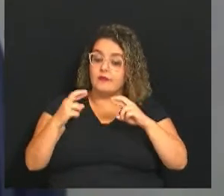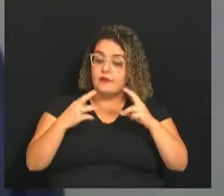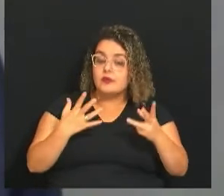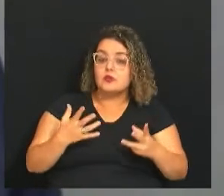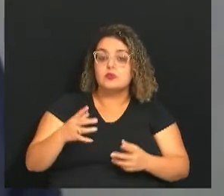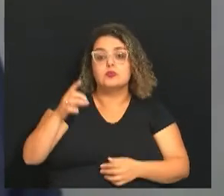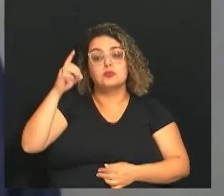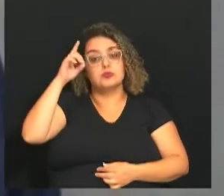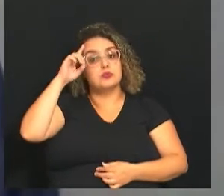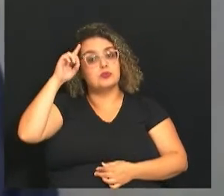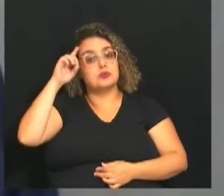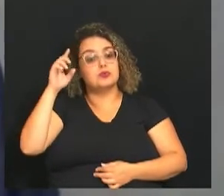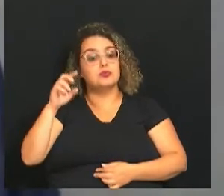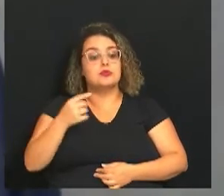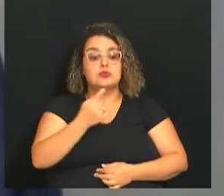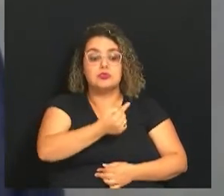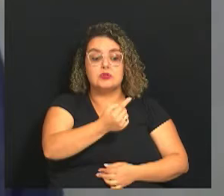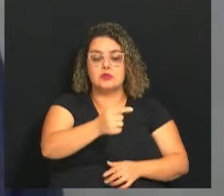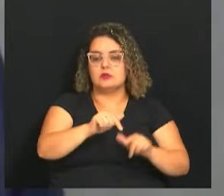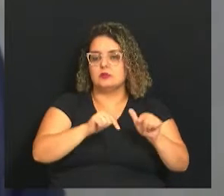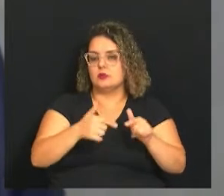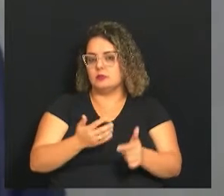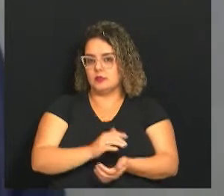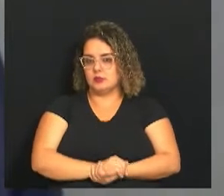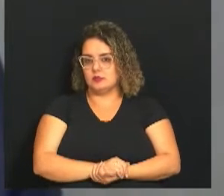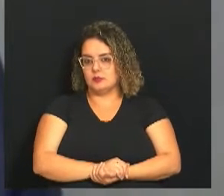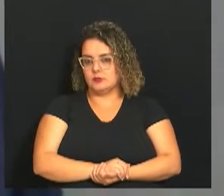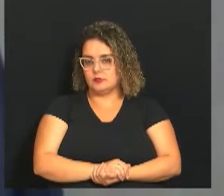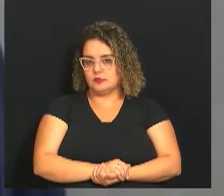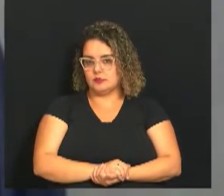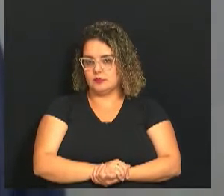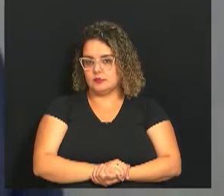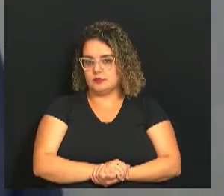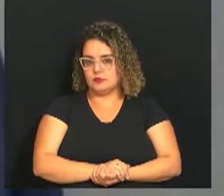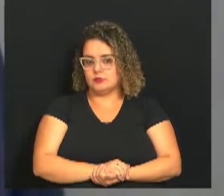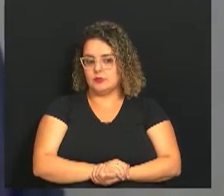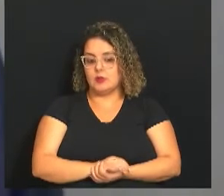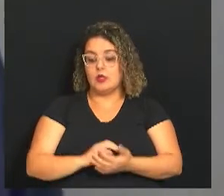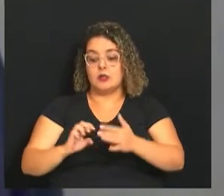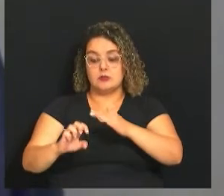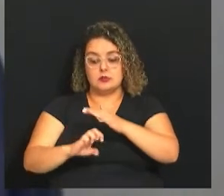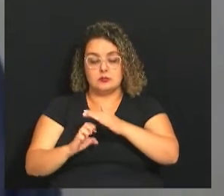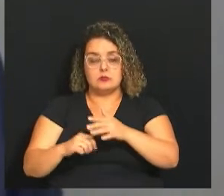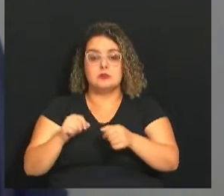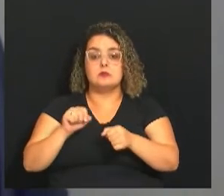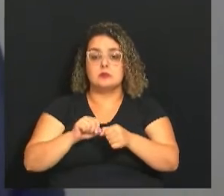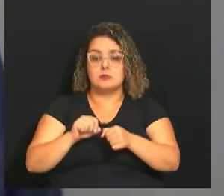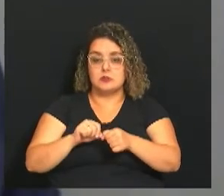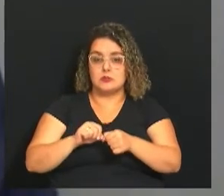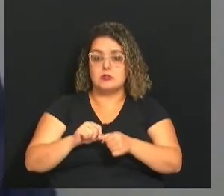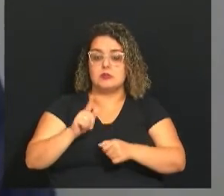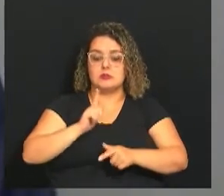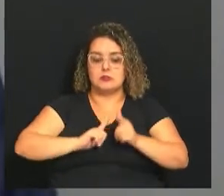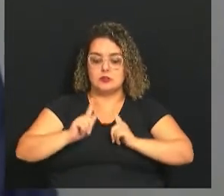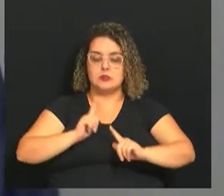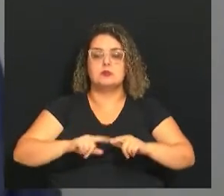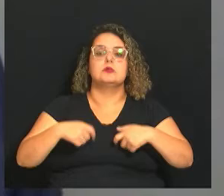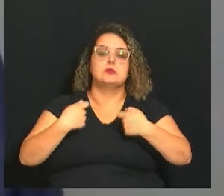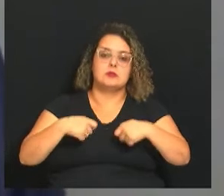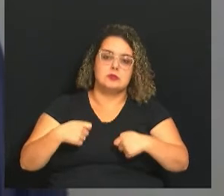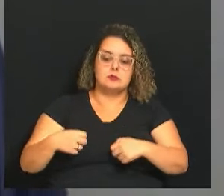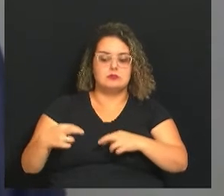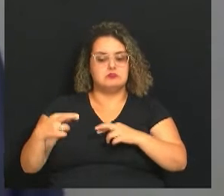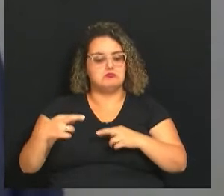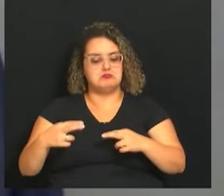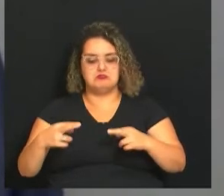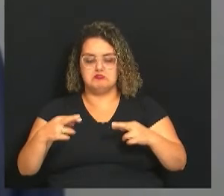da situação de cada funcionário. Então, as empresas precisam fazer essa gestão ou por meio de algum supervisor ou